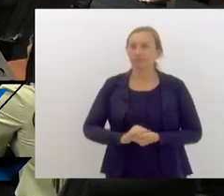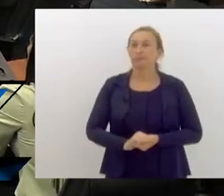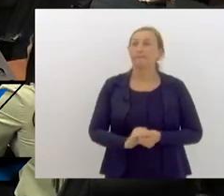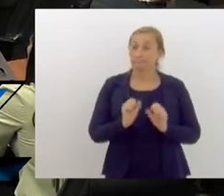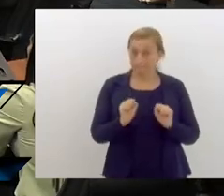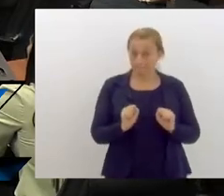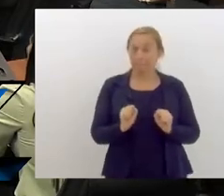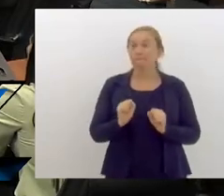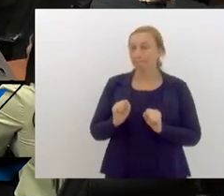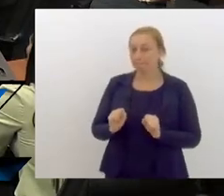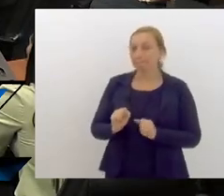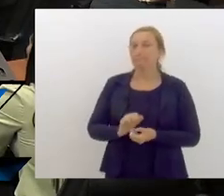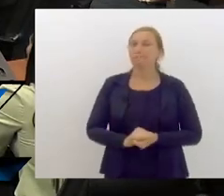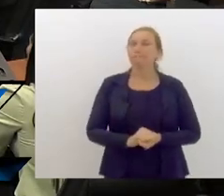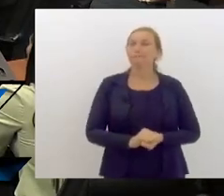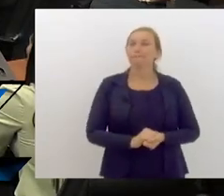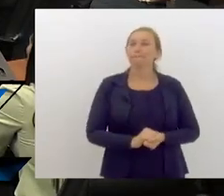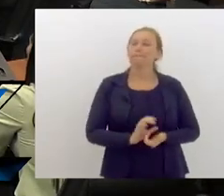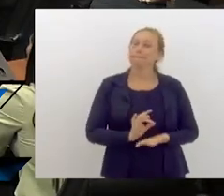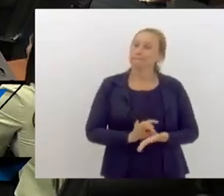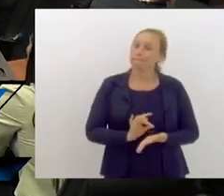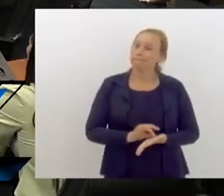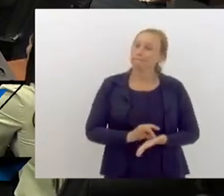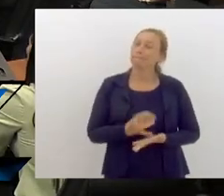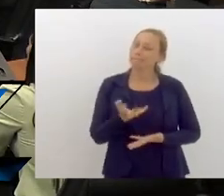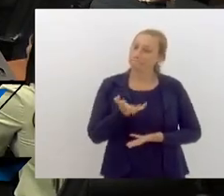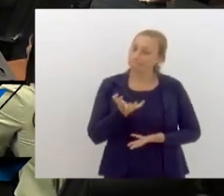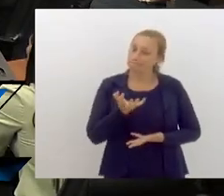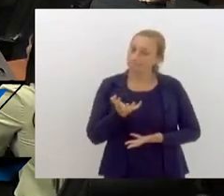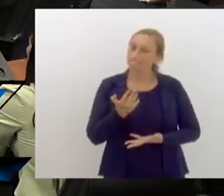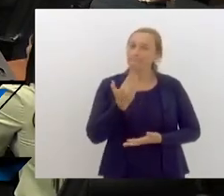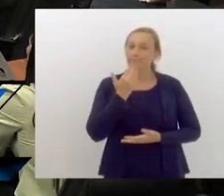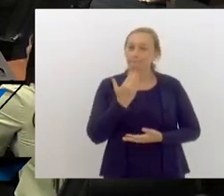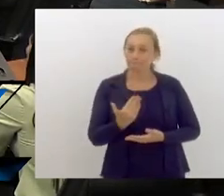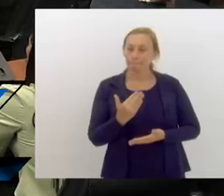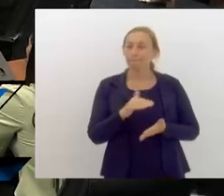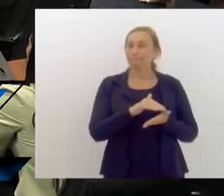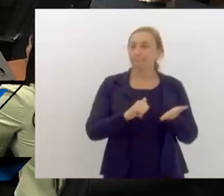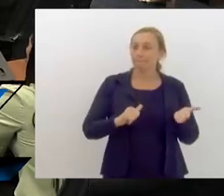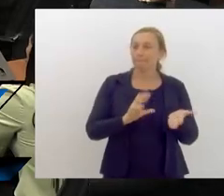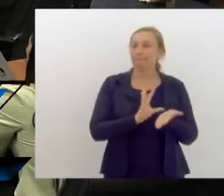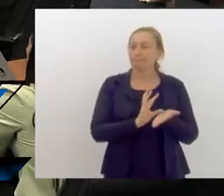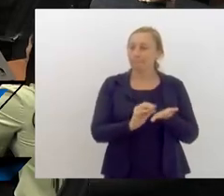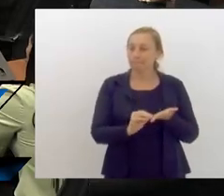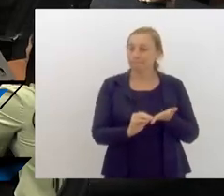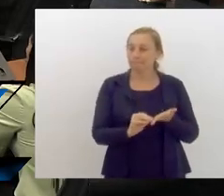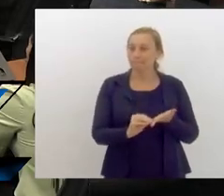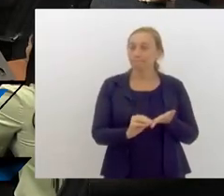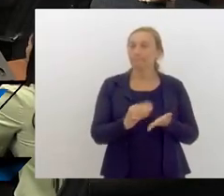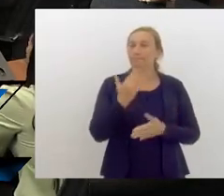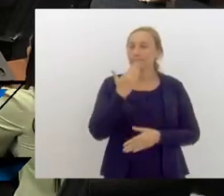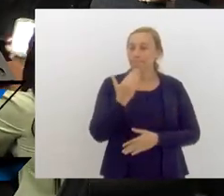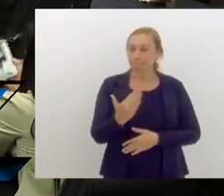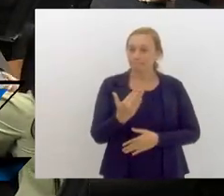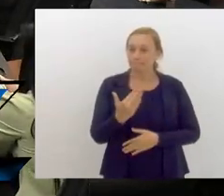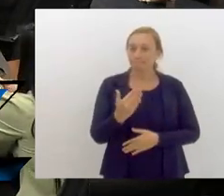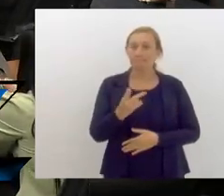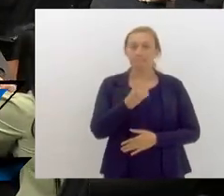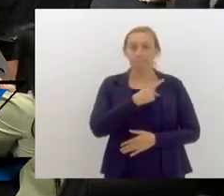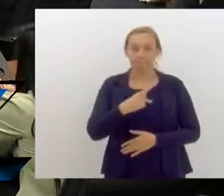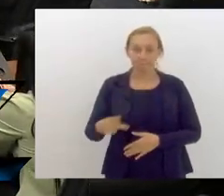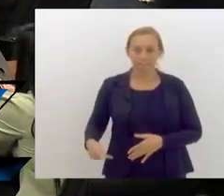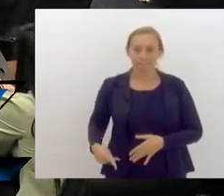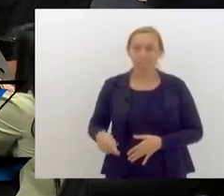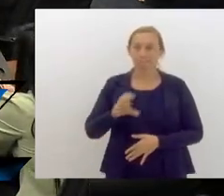passa na verdade eu quero pedir a retirada de pauta e fazer uma solicitação aqui ao presidente